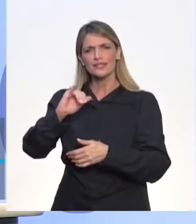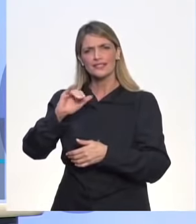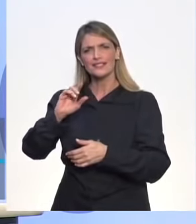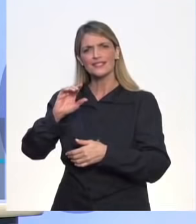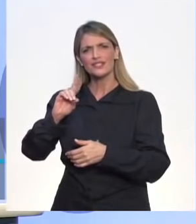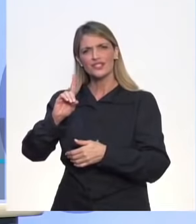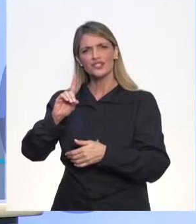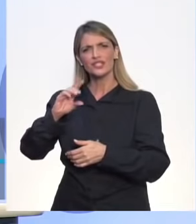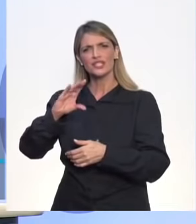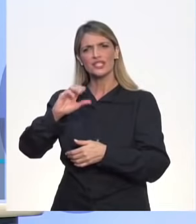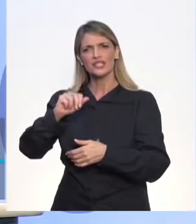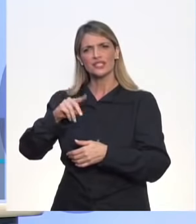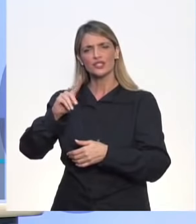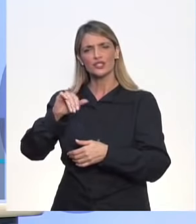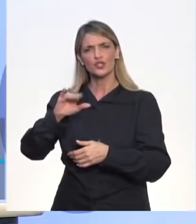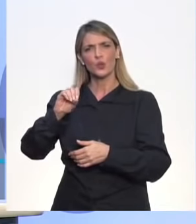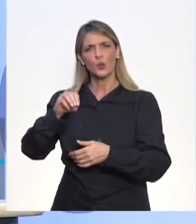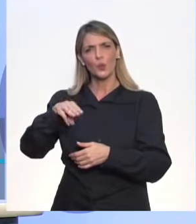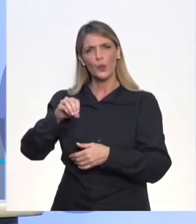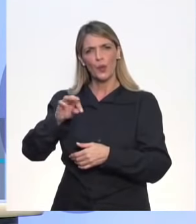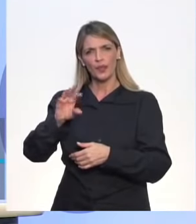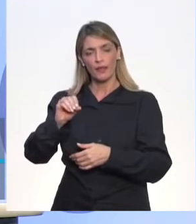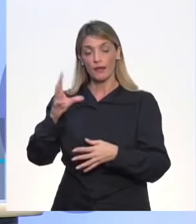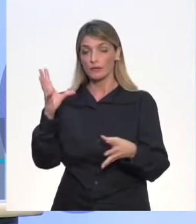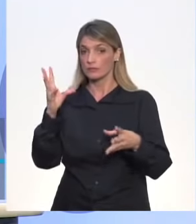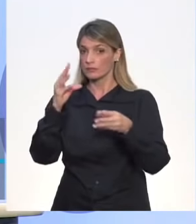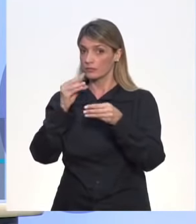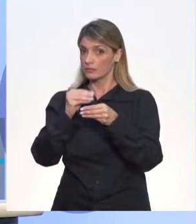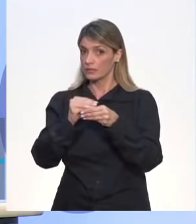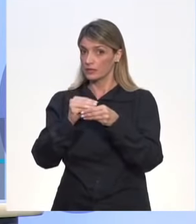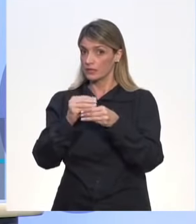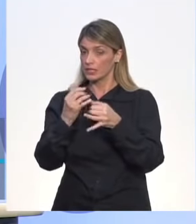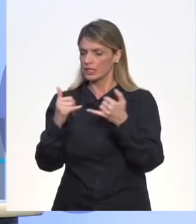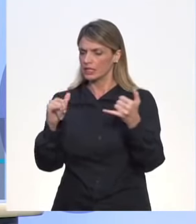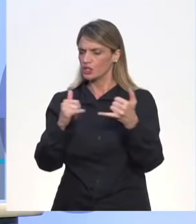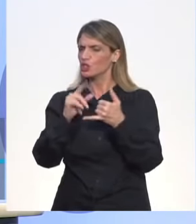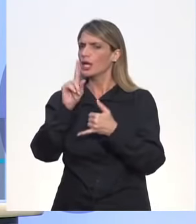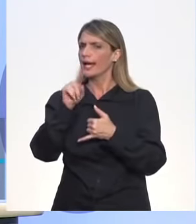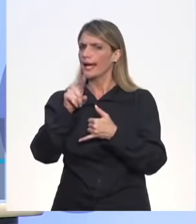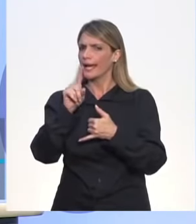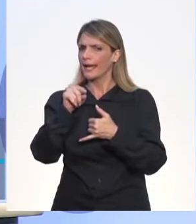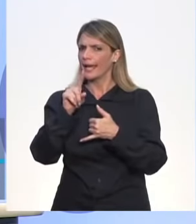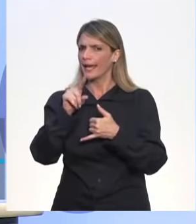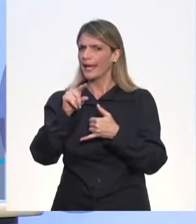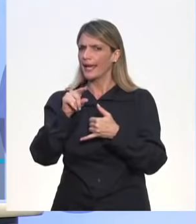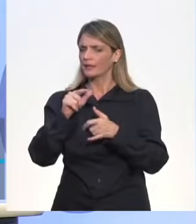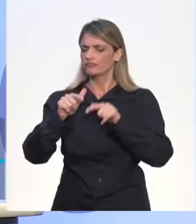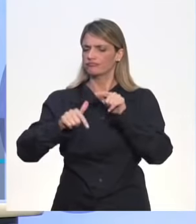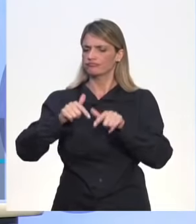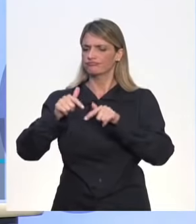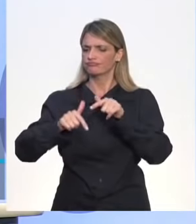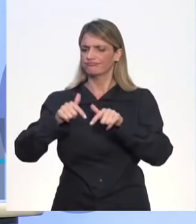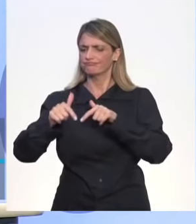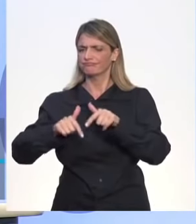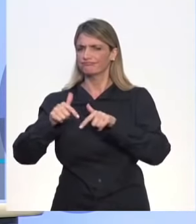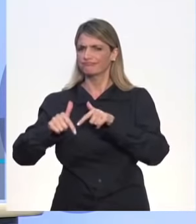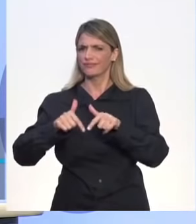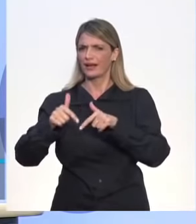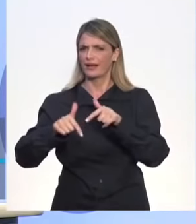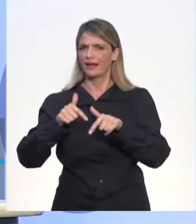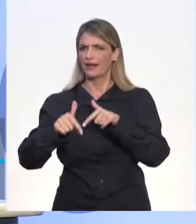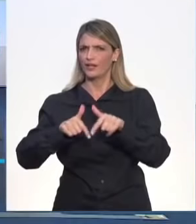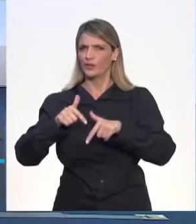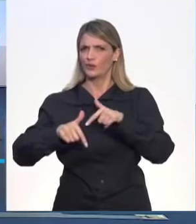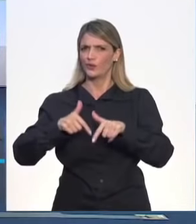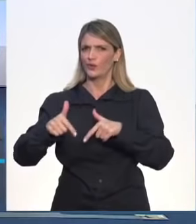Mota resumidamente a capacidade de um corpo produzir trabalho é o essa Associação